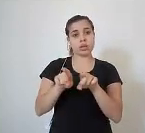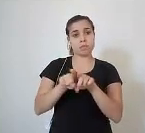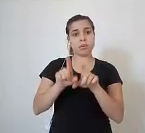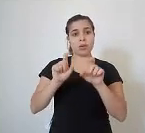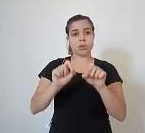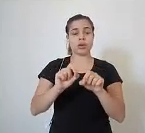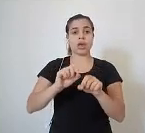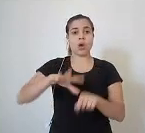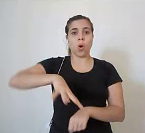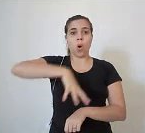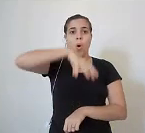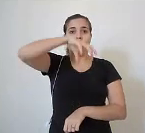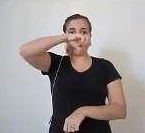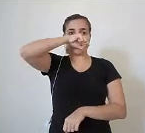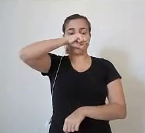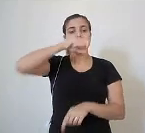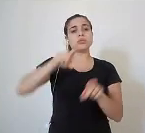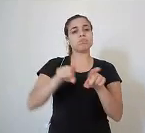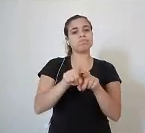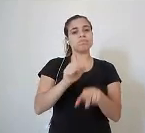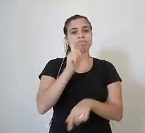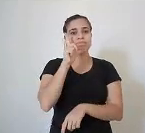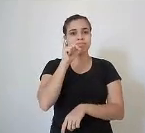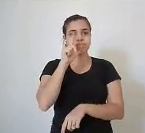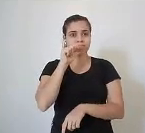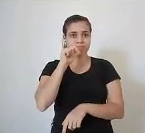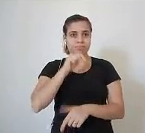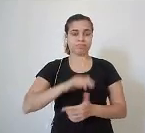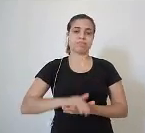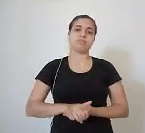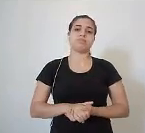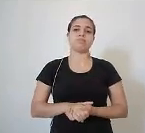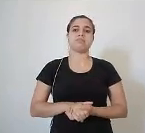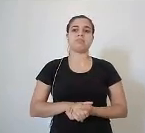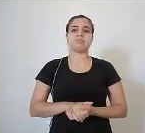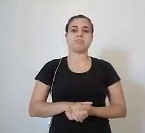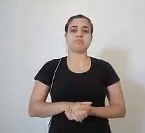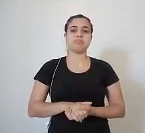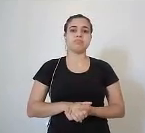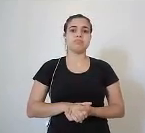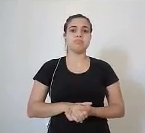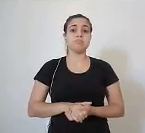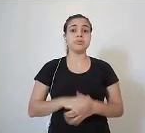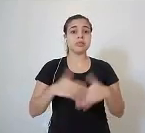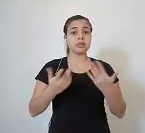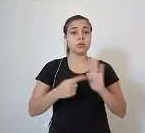orgânica, que é a glicose. Além disso, também produz o gás oxigênio e água. Né?